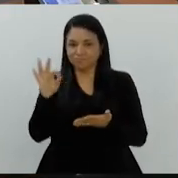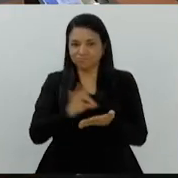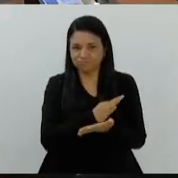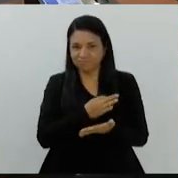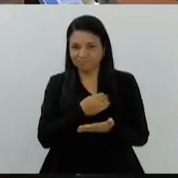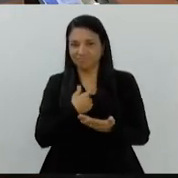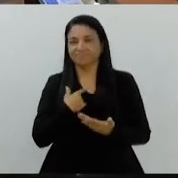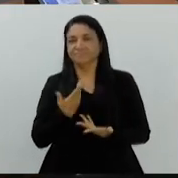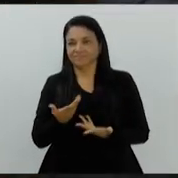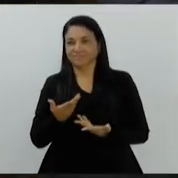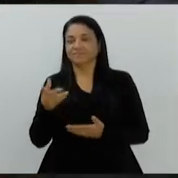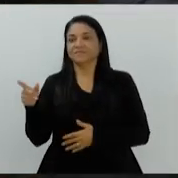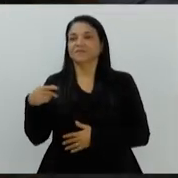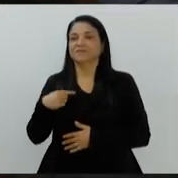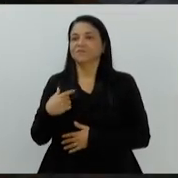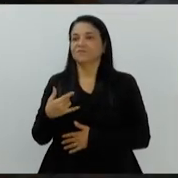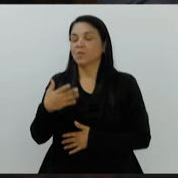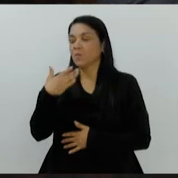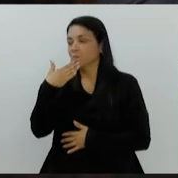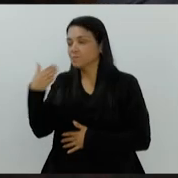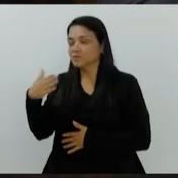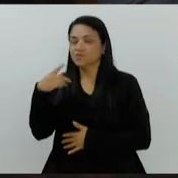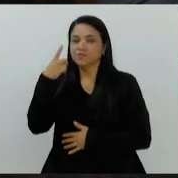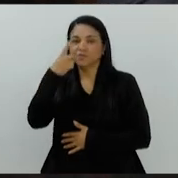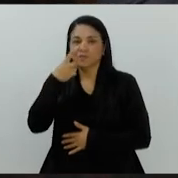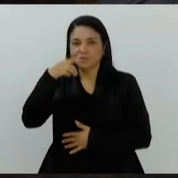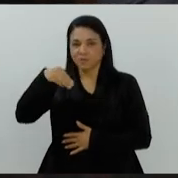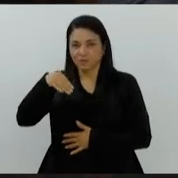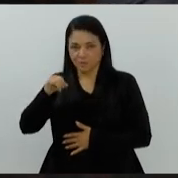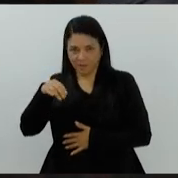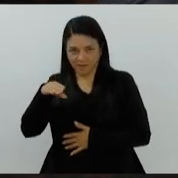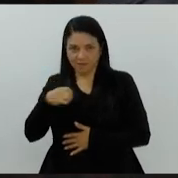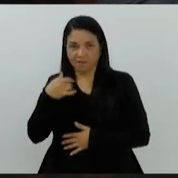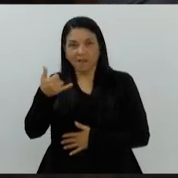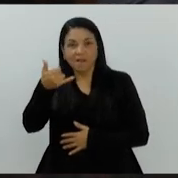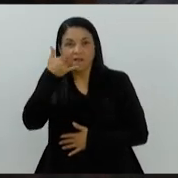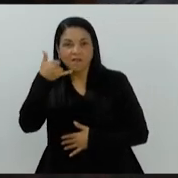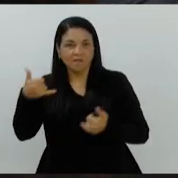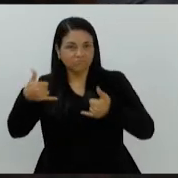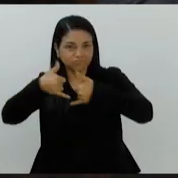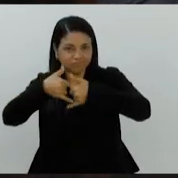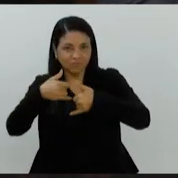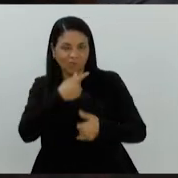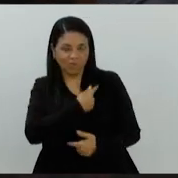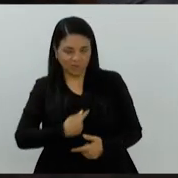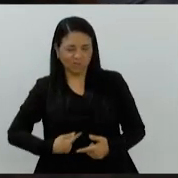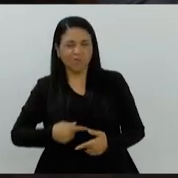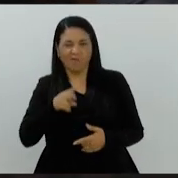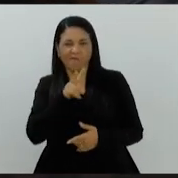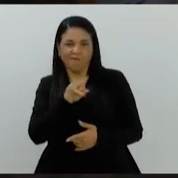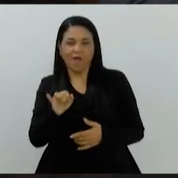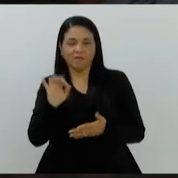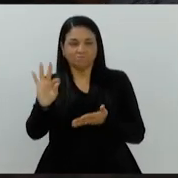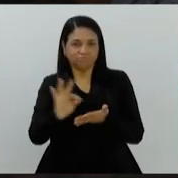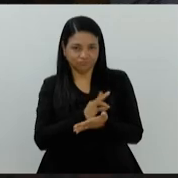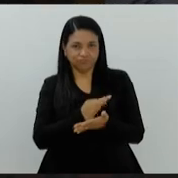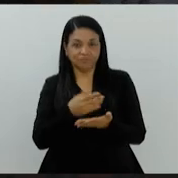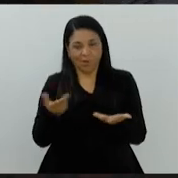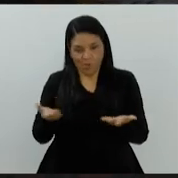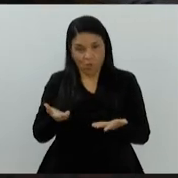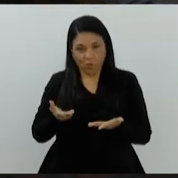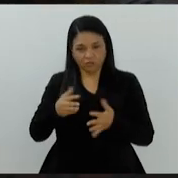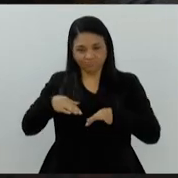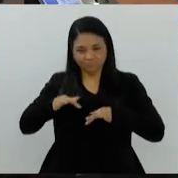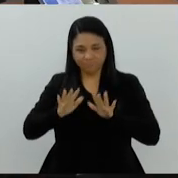Presidente. Vou pedir a Mink para ligar para ele para pedir a lei do cumpras. Ele vai fazer. Tenho certeza, governador. Está em tempo ainda, né? Hoje? Então ele vai